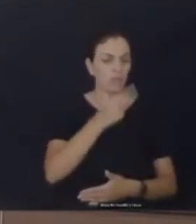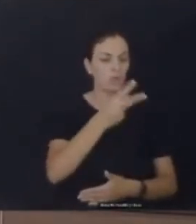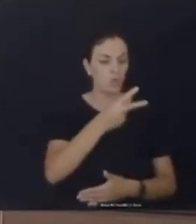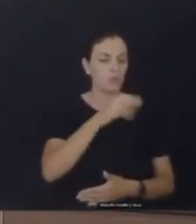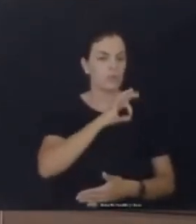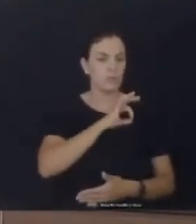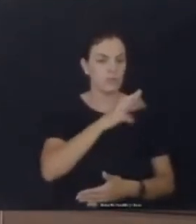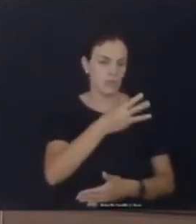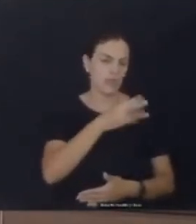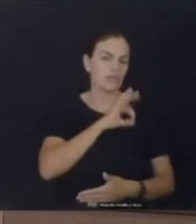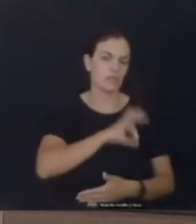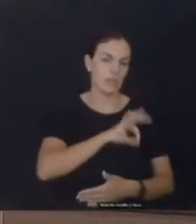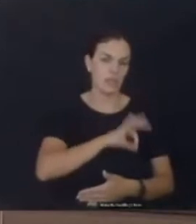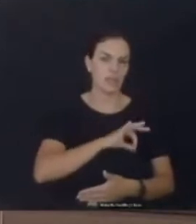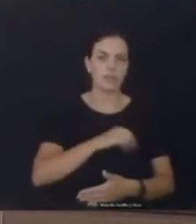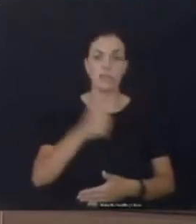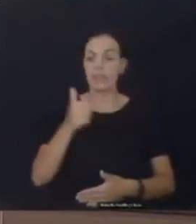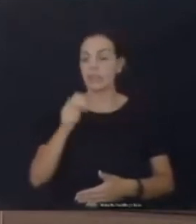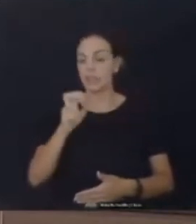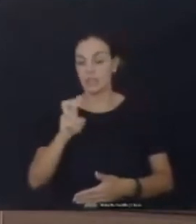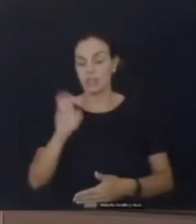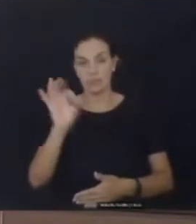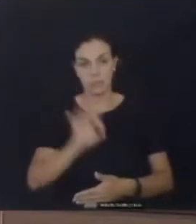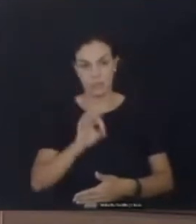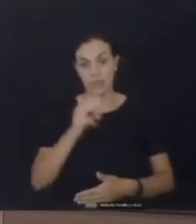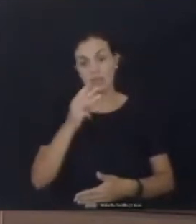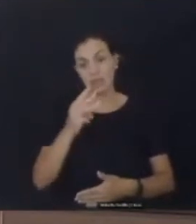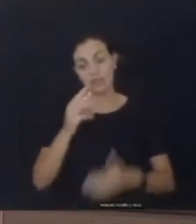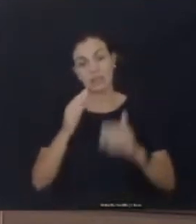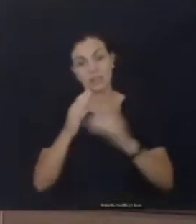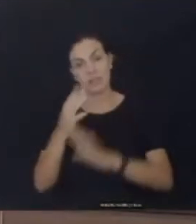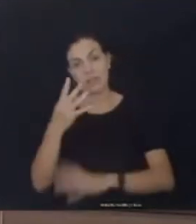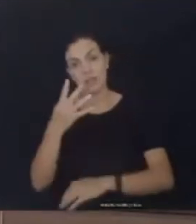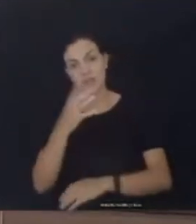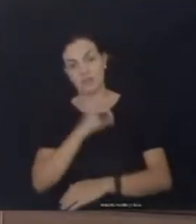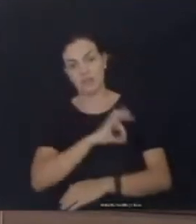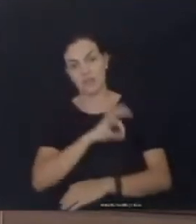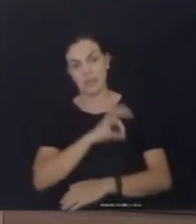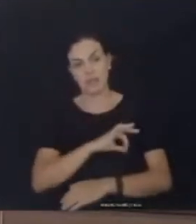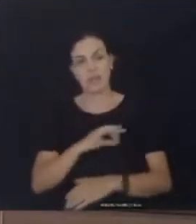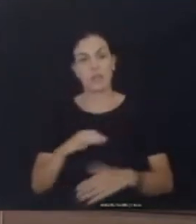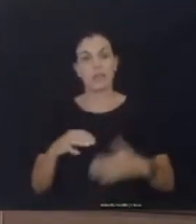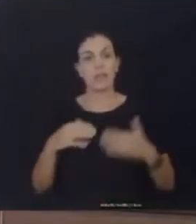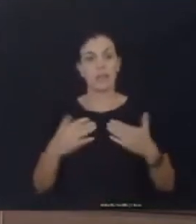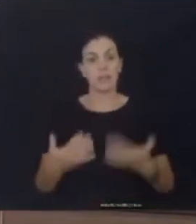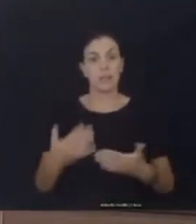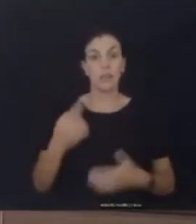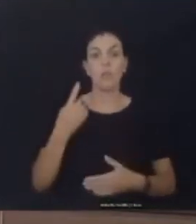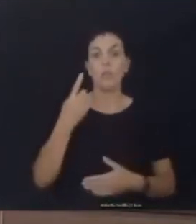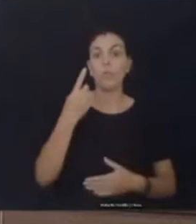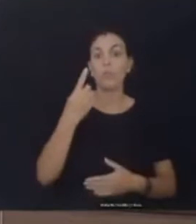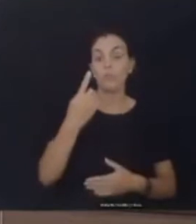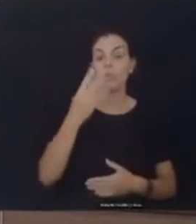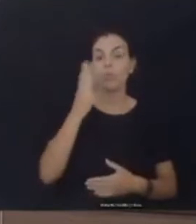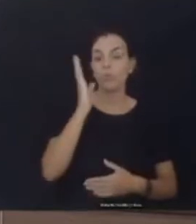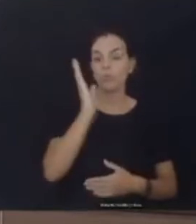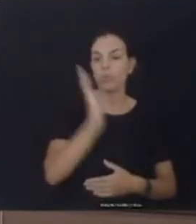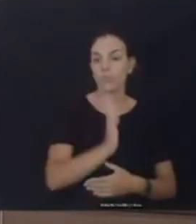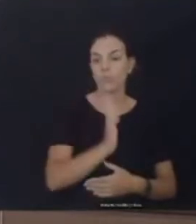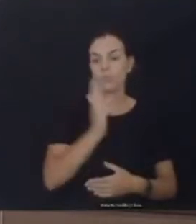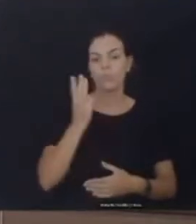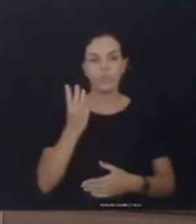entre os que ganham entre 3 e 4 salários. Portanto, 1/3 dos servidores